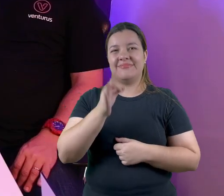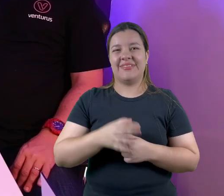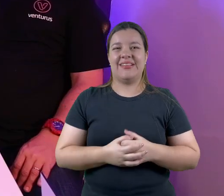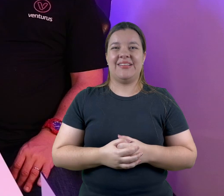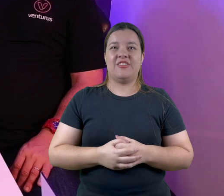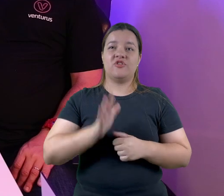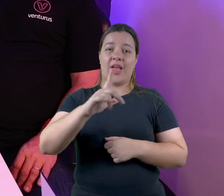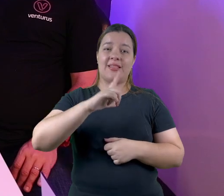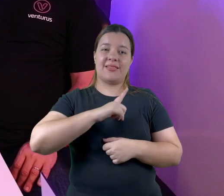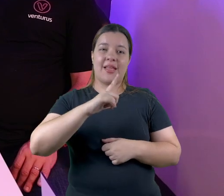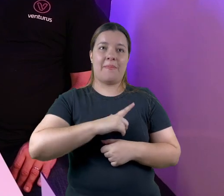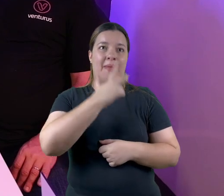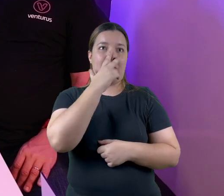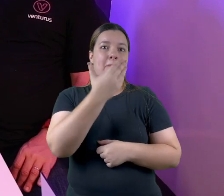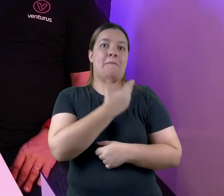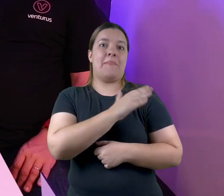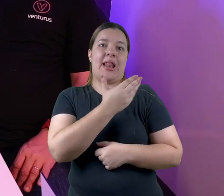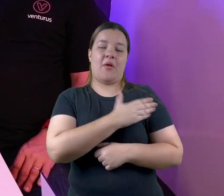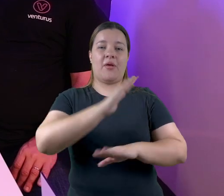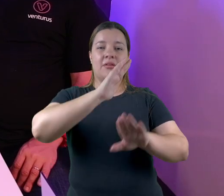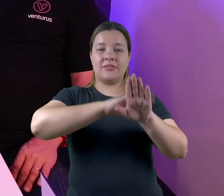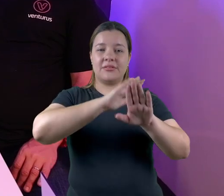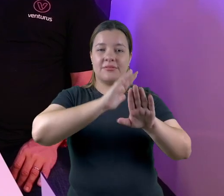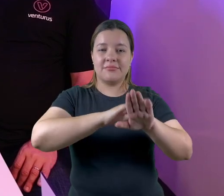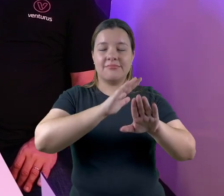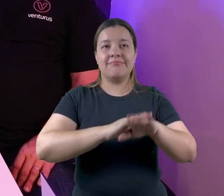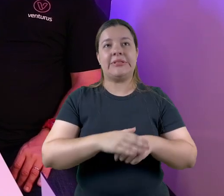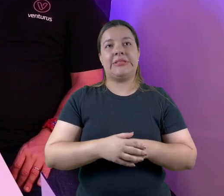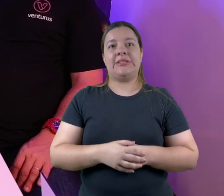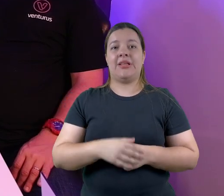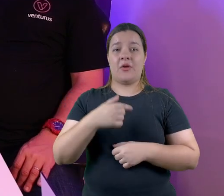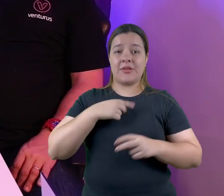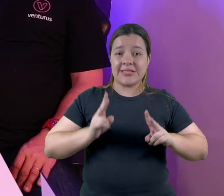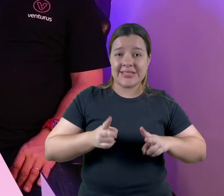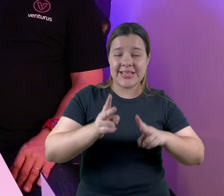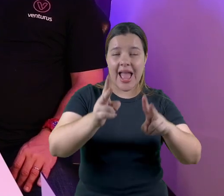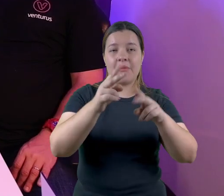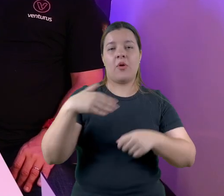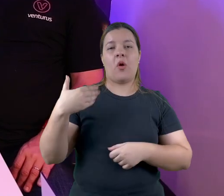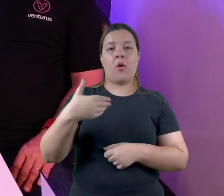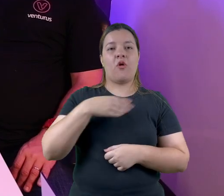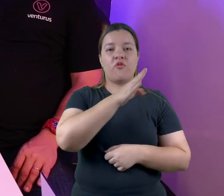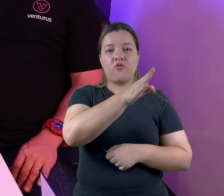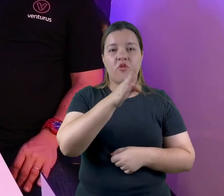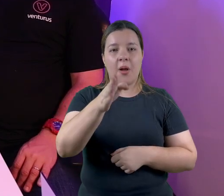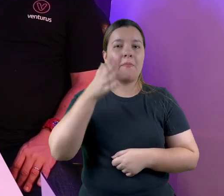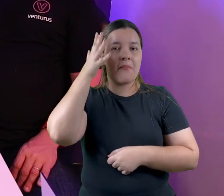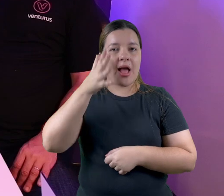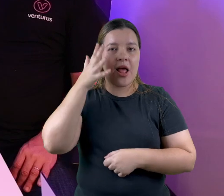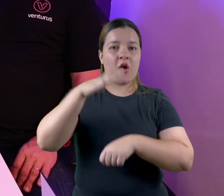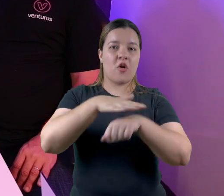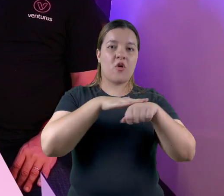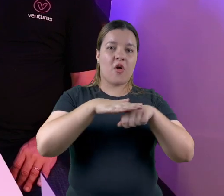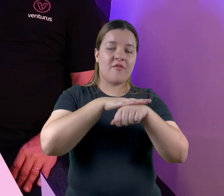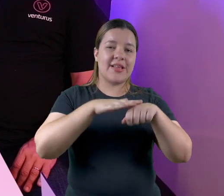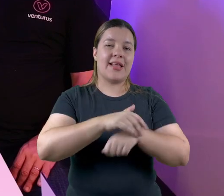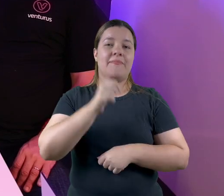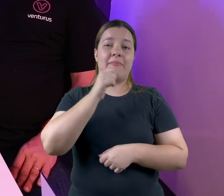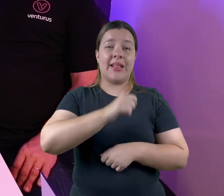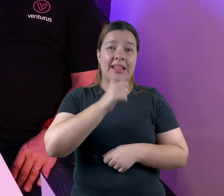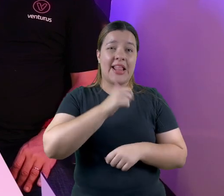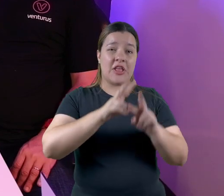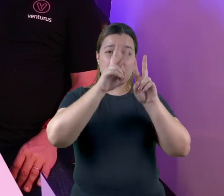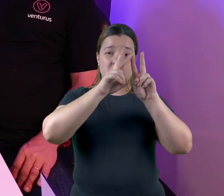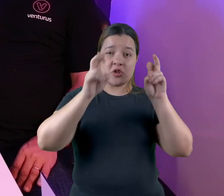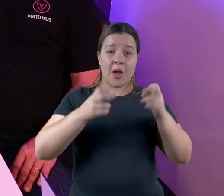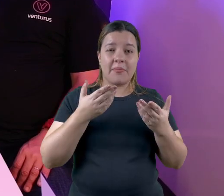É né já tem um preconceito né Marcelo que eu falo assim né Sempre quando eu vou palestrar e conversar com as meninas